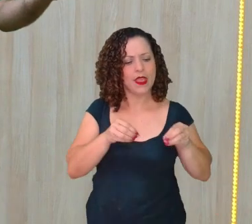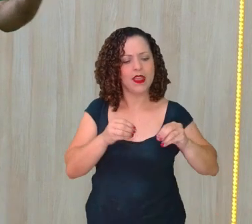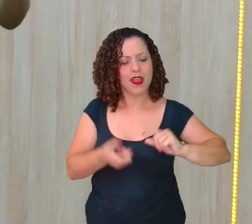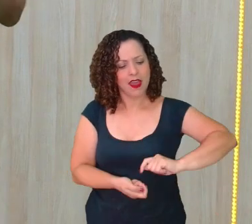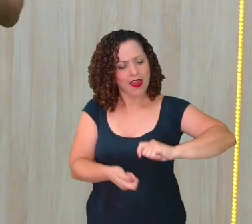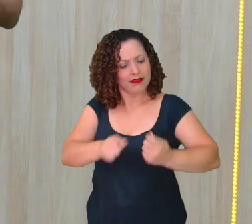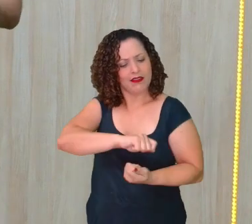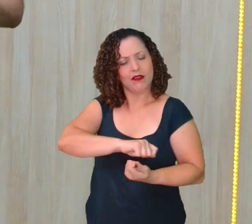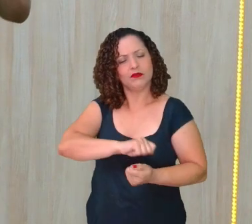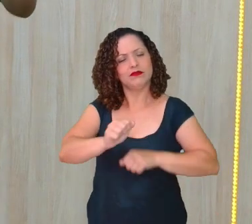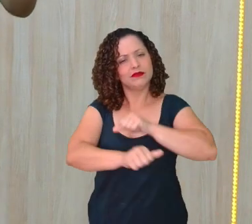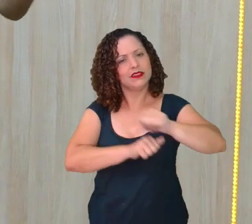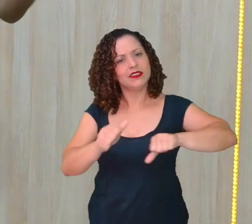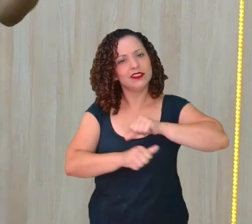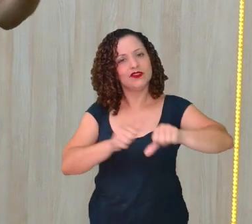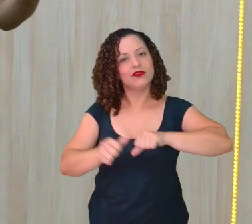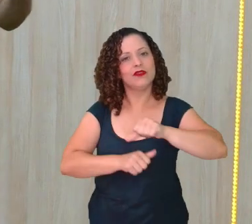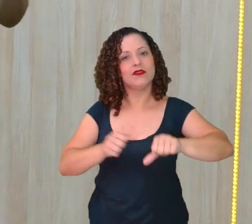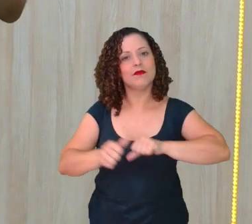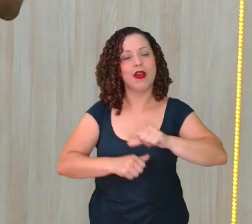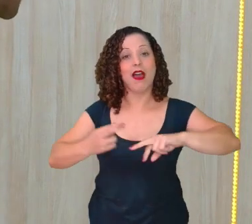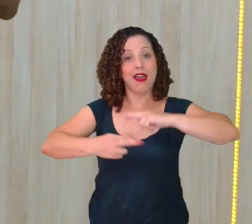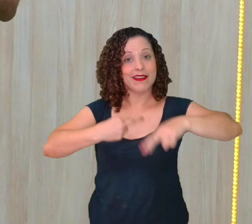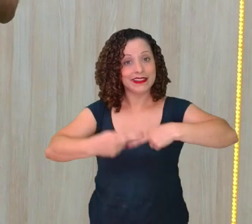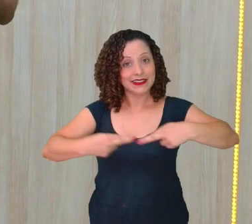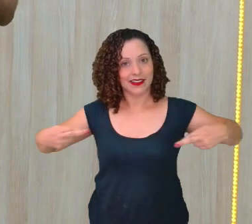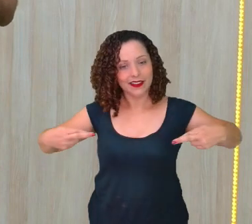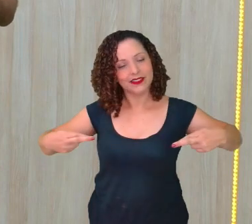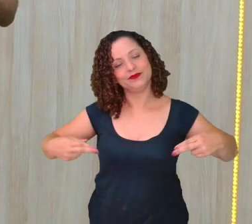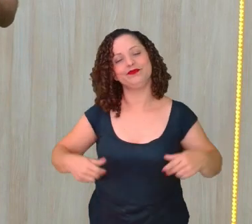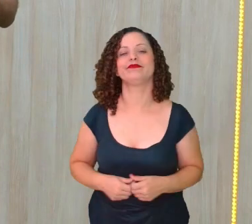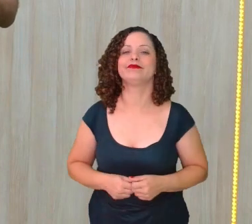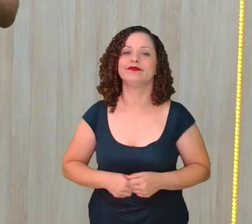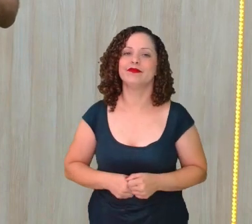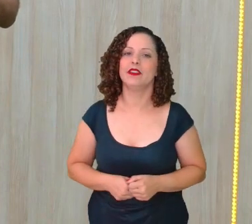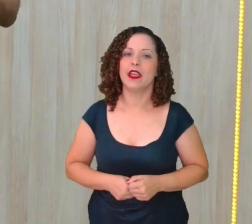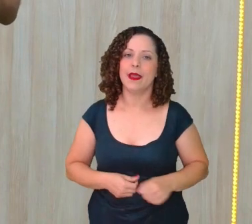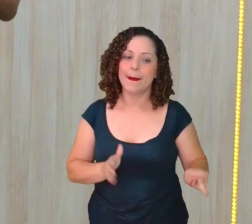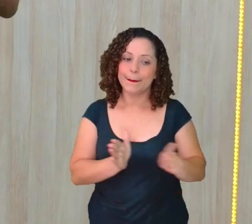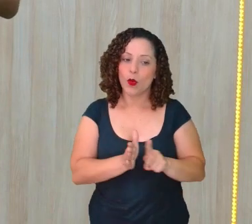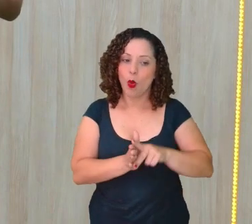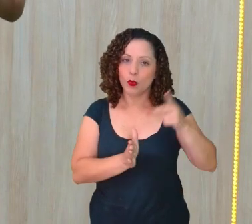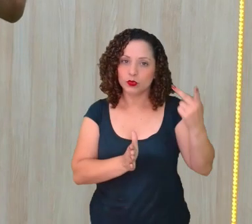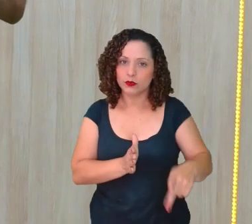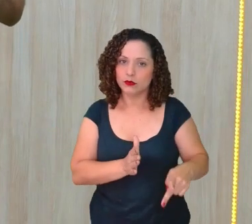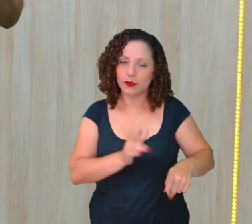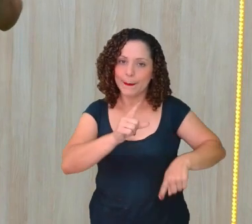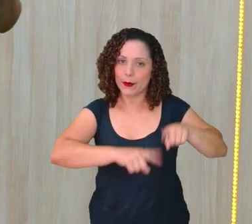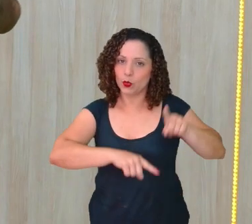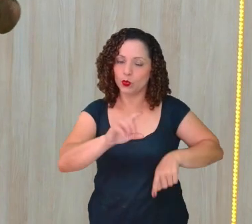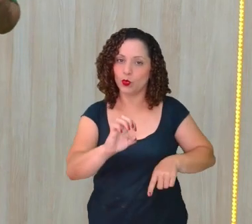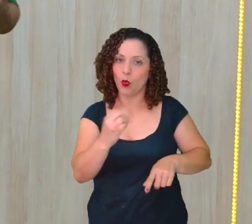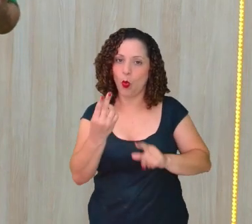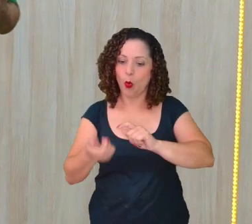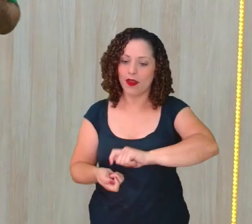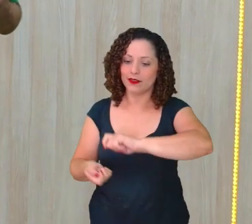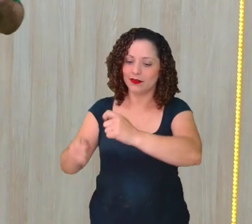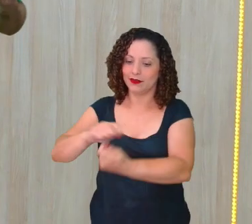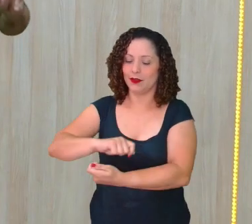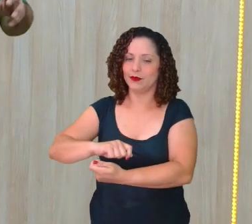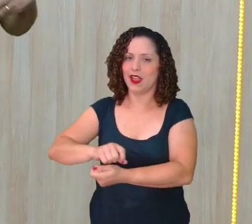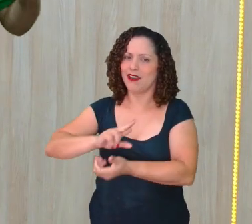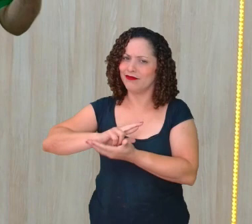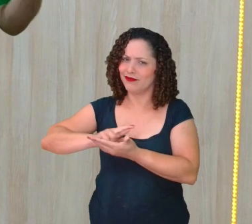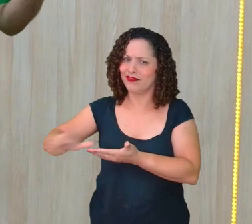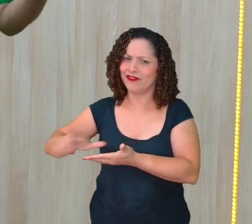outra coisa, uma garrafa virar outra coisa, tanto na sua forma original, como a gente pode modificar aquele objeto